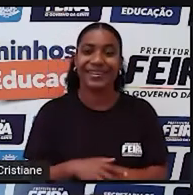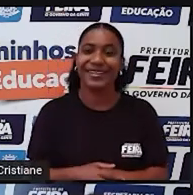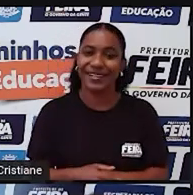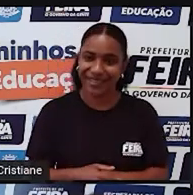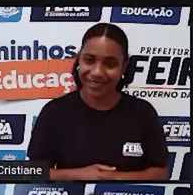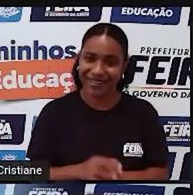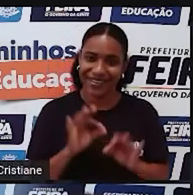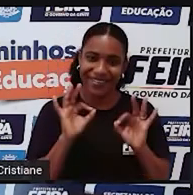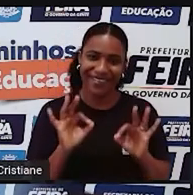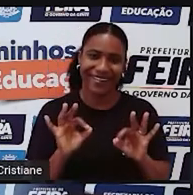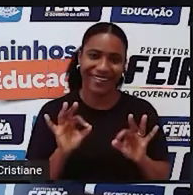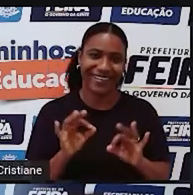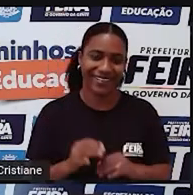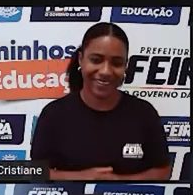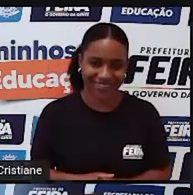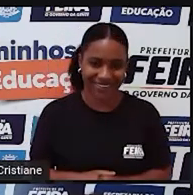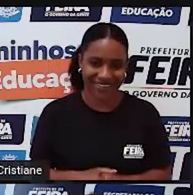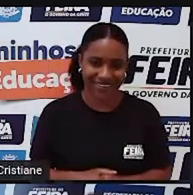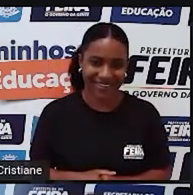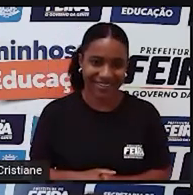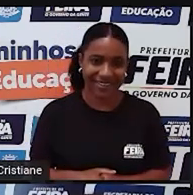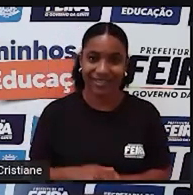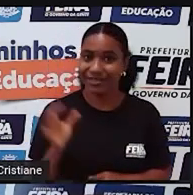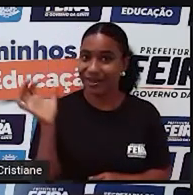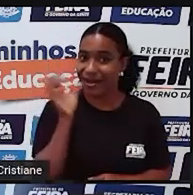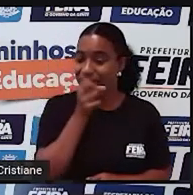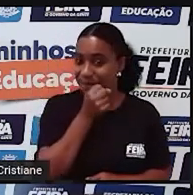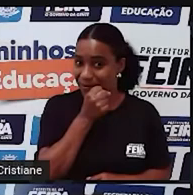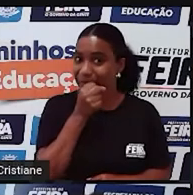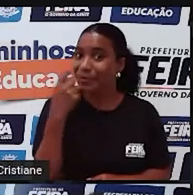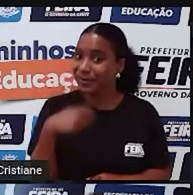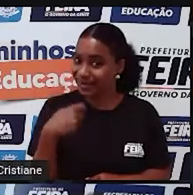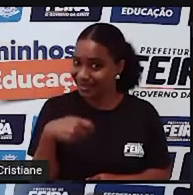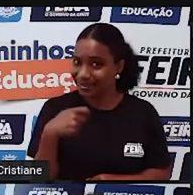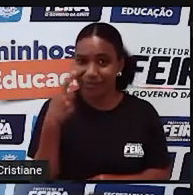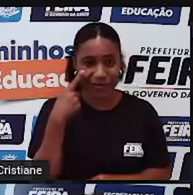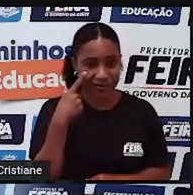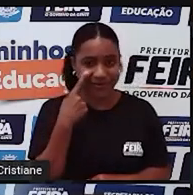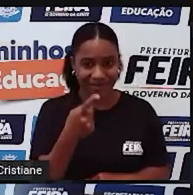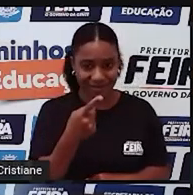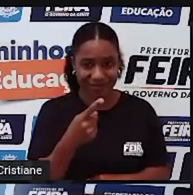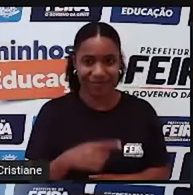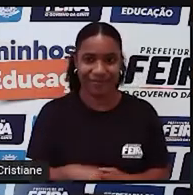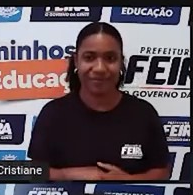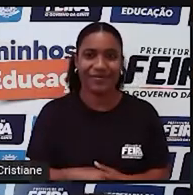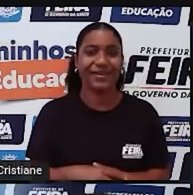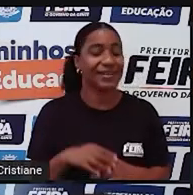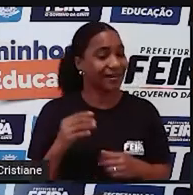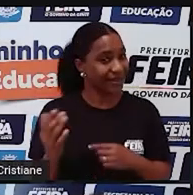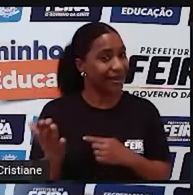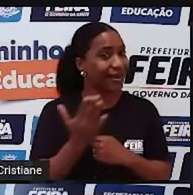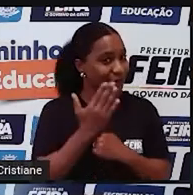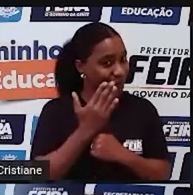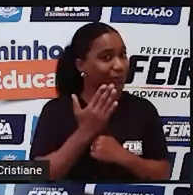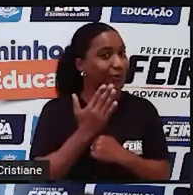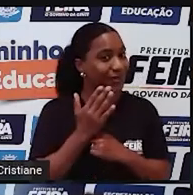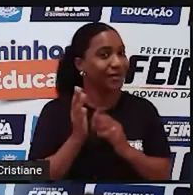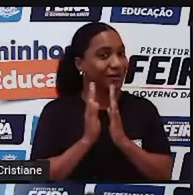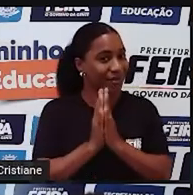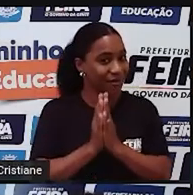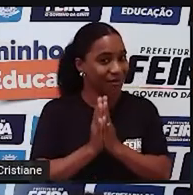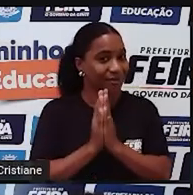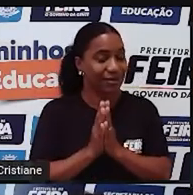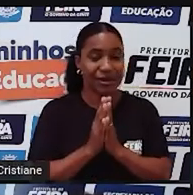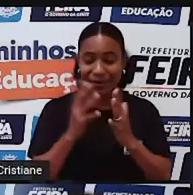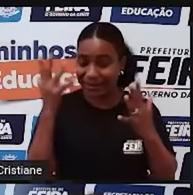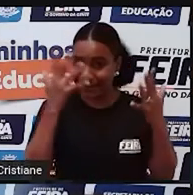acertei a toupeira. Então vamos começar. A gente tem que ser rápido, viu? Vamos juntos comigo. Me ajudem, porque tem hora